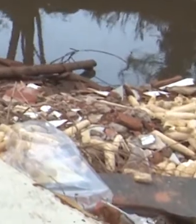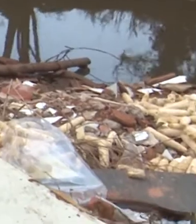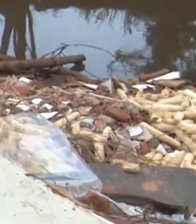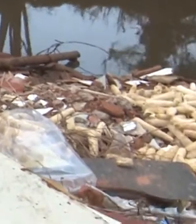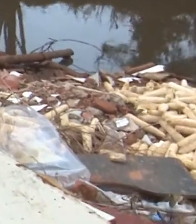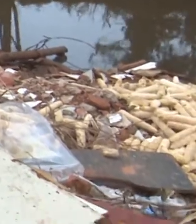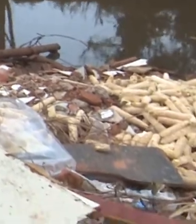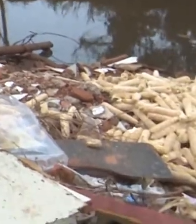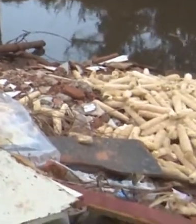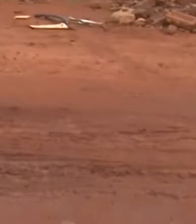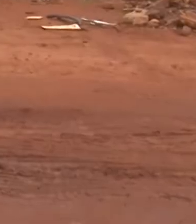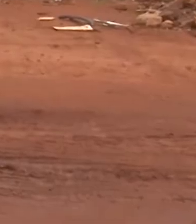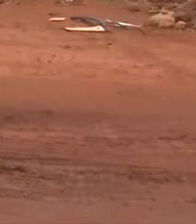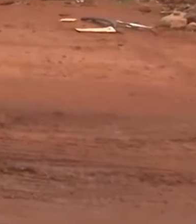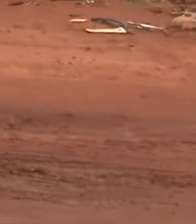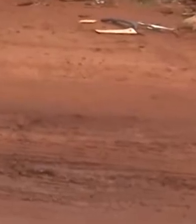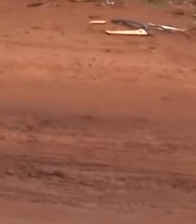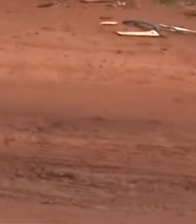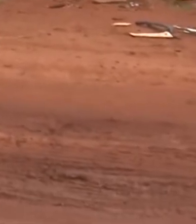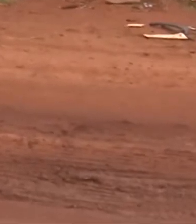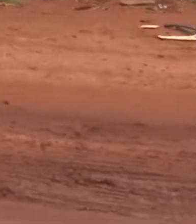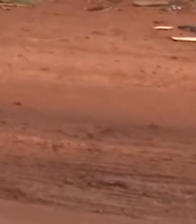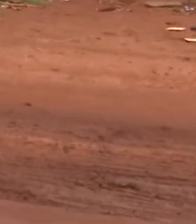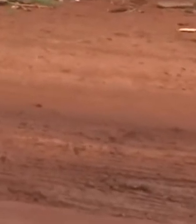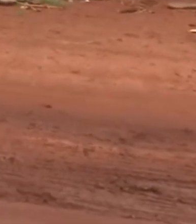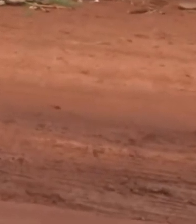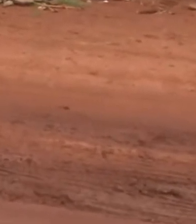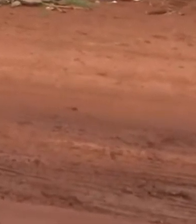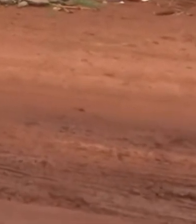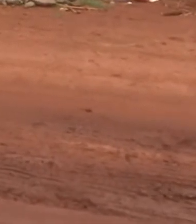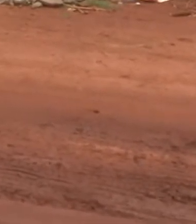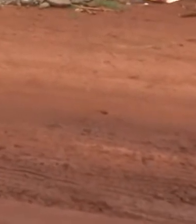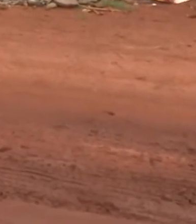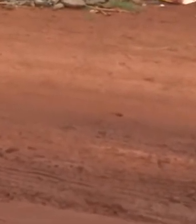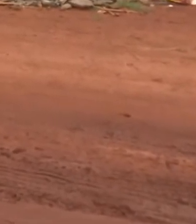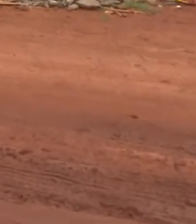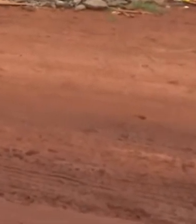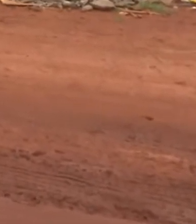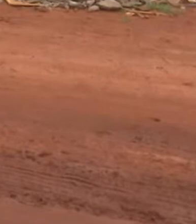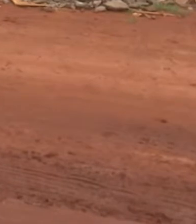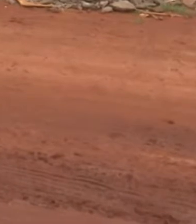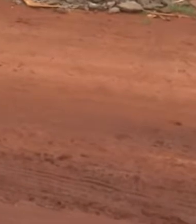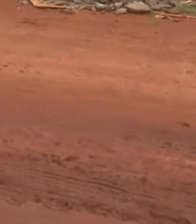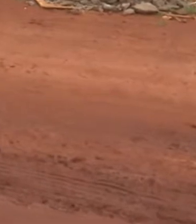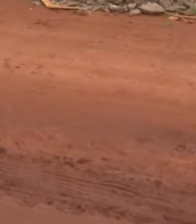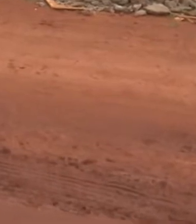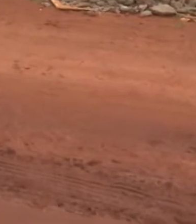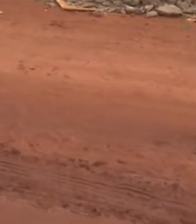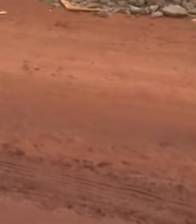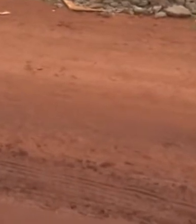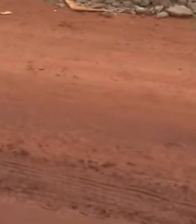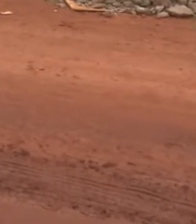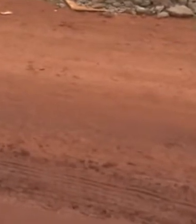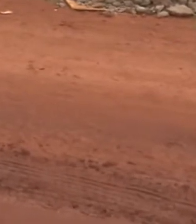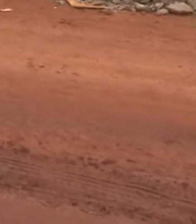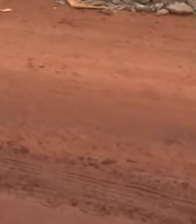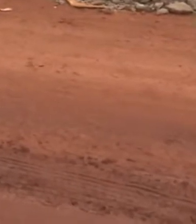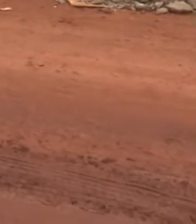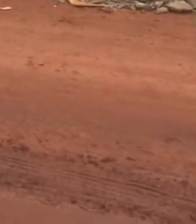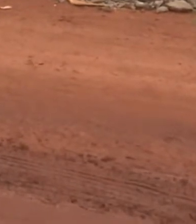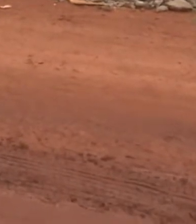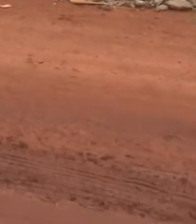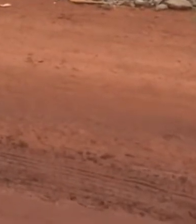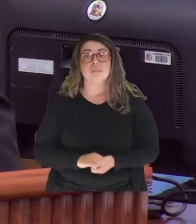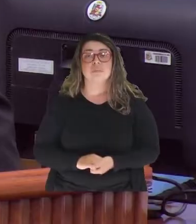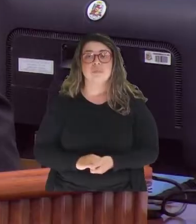legal na cidade E propõe uma punição mais Severa a quem insistir na prática ele não é só ali tem